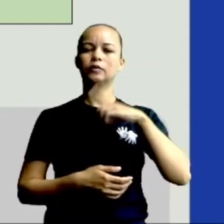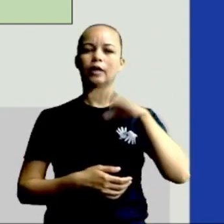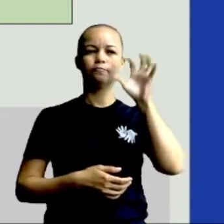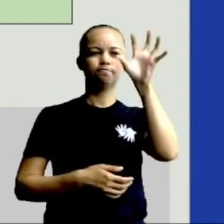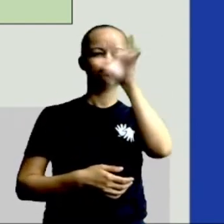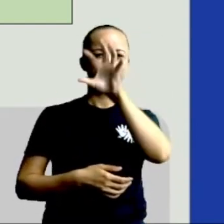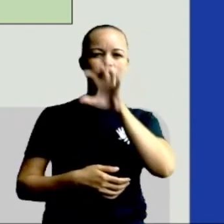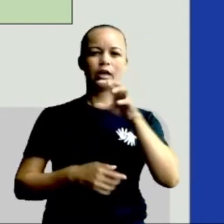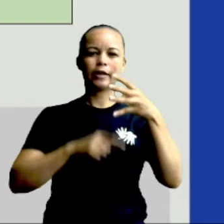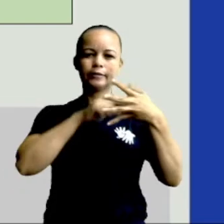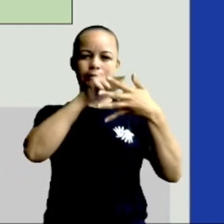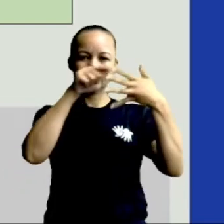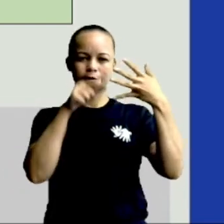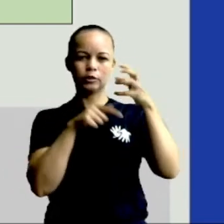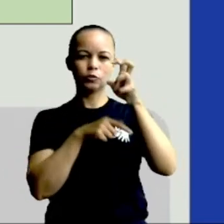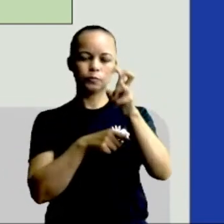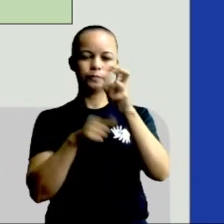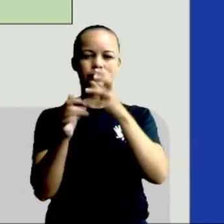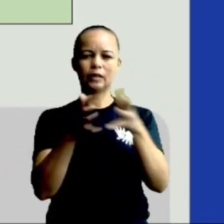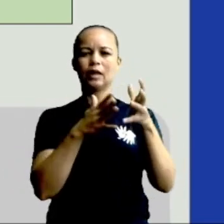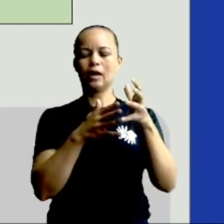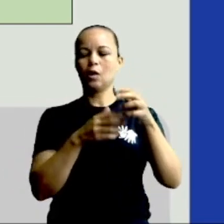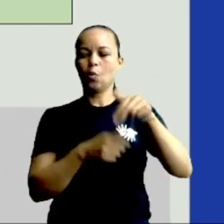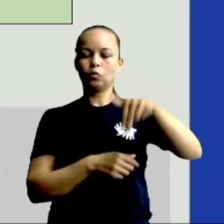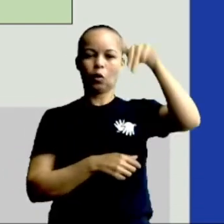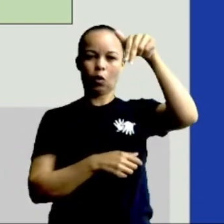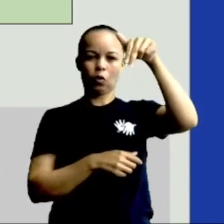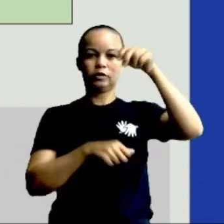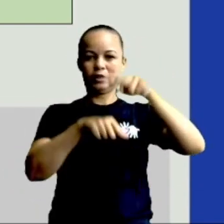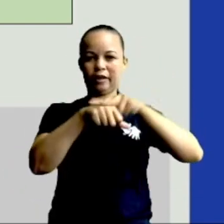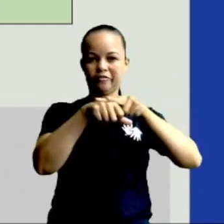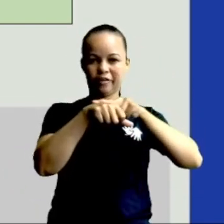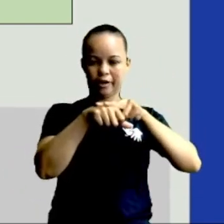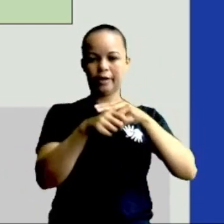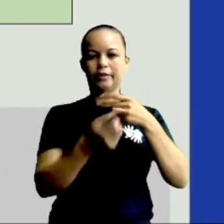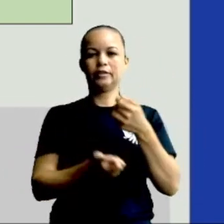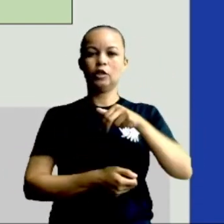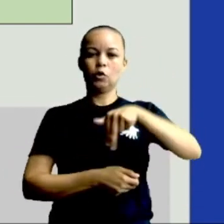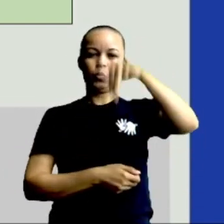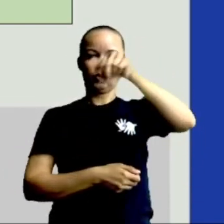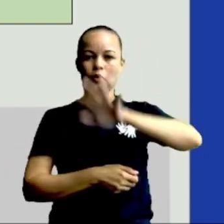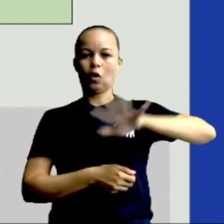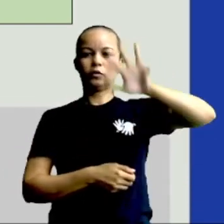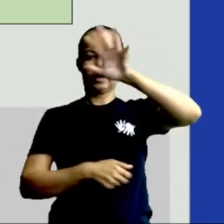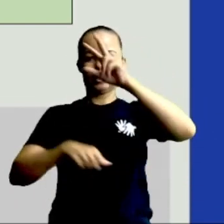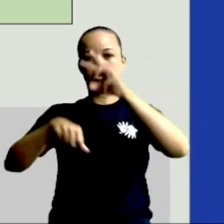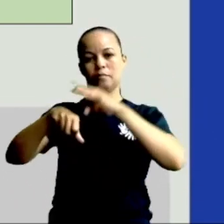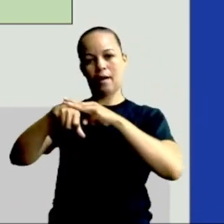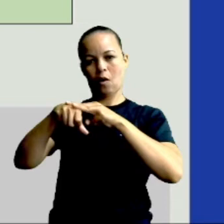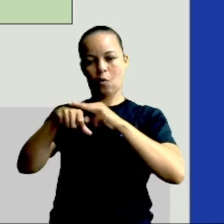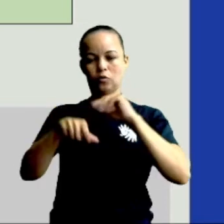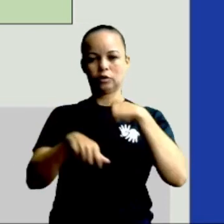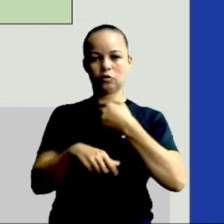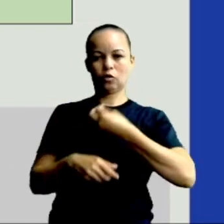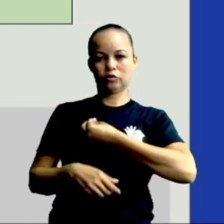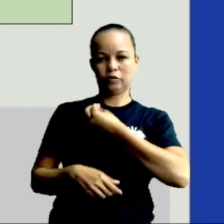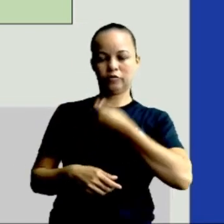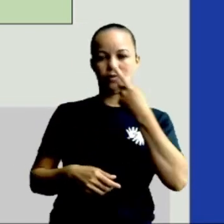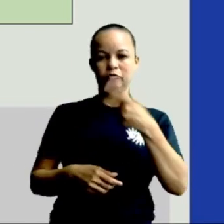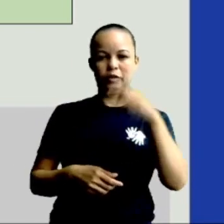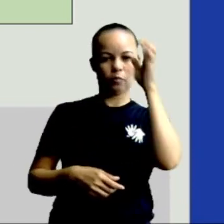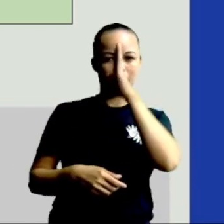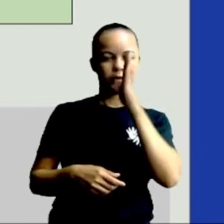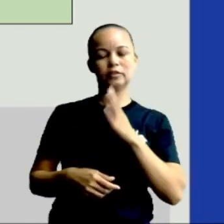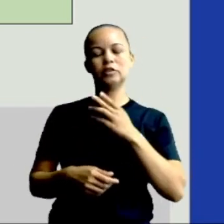regiões. Norte, que é essa parte verdinha aí do mapa, Nordeste, marrom, que é onde nós moramos, onde fica o Brasil, e Vitória de Santo